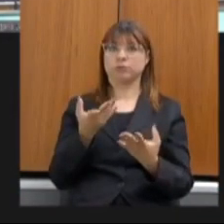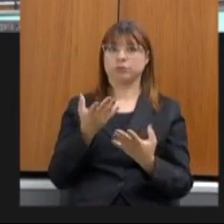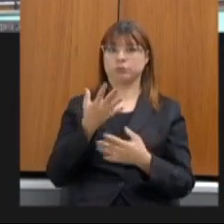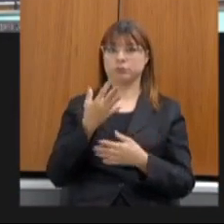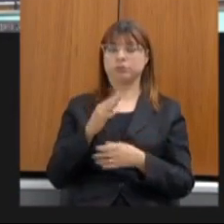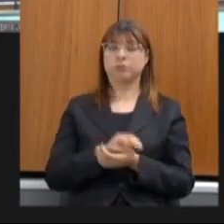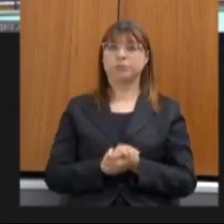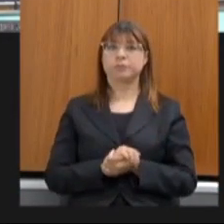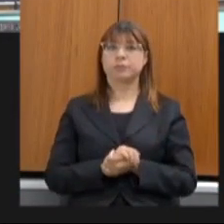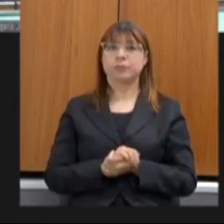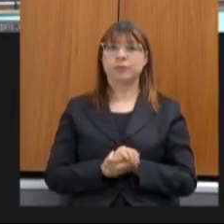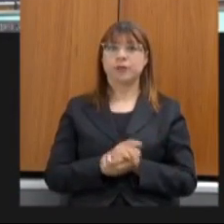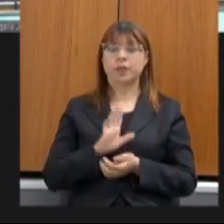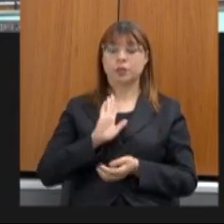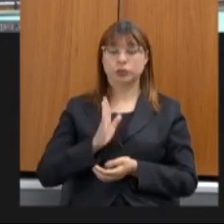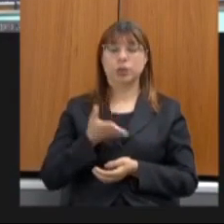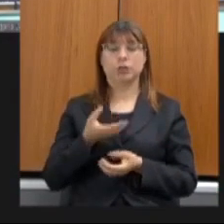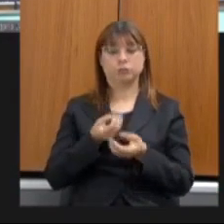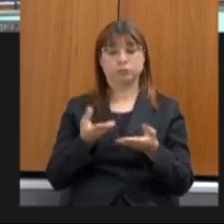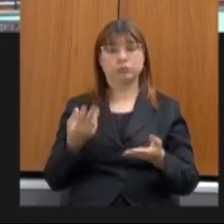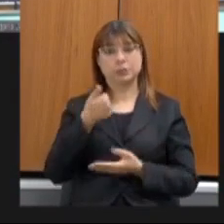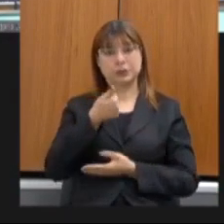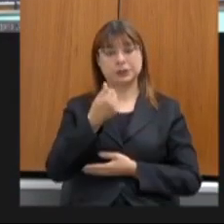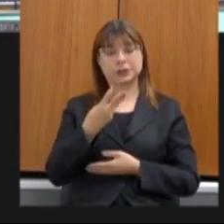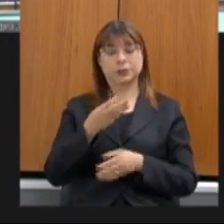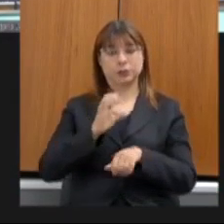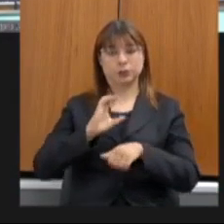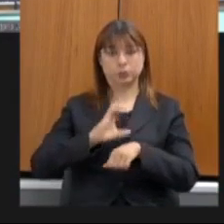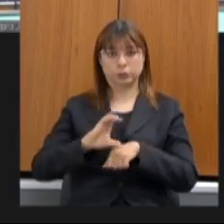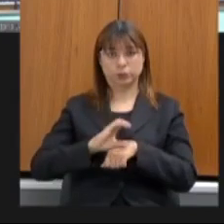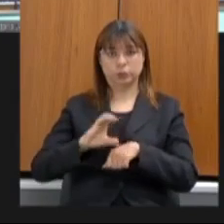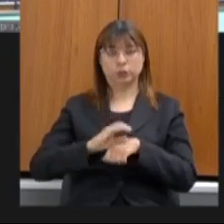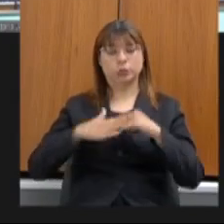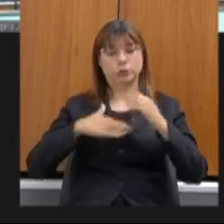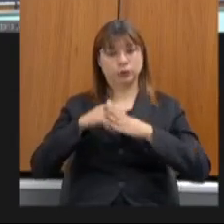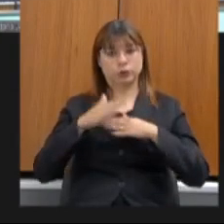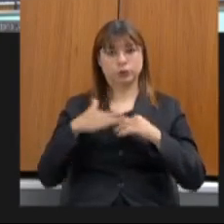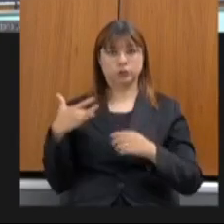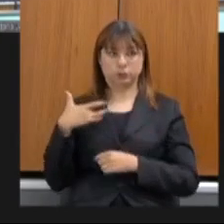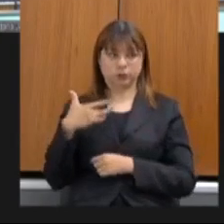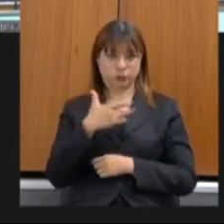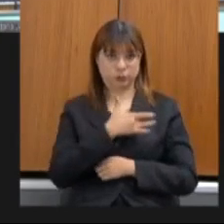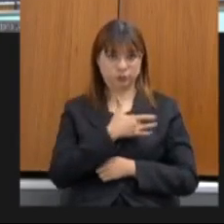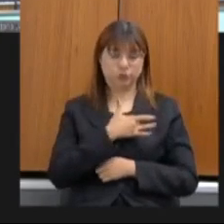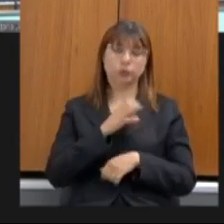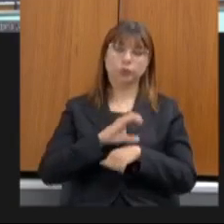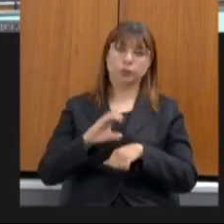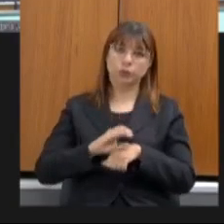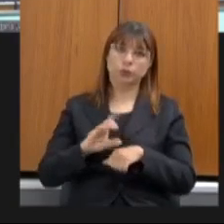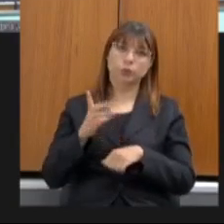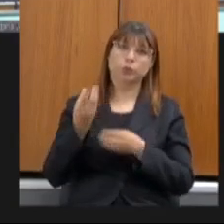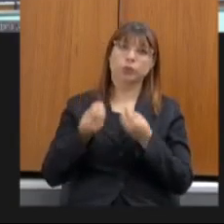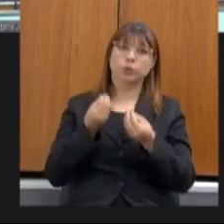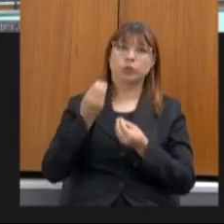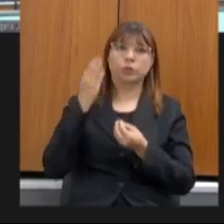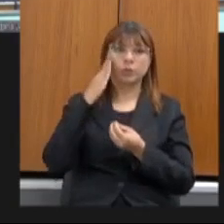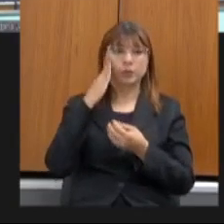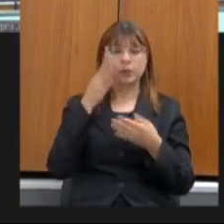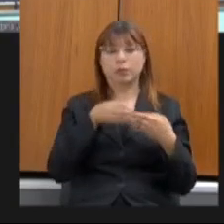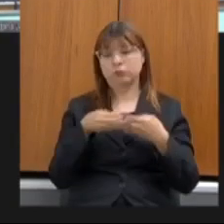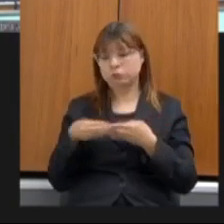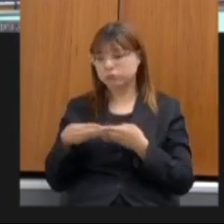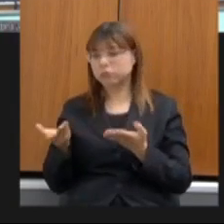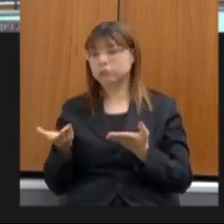cor verde 13 cursos para profissionais de saúde né cursos de manejo Clínico transporte de doentes